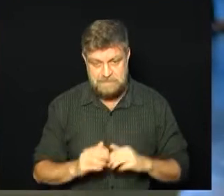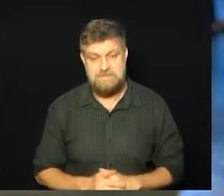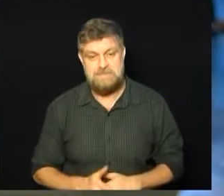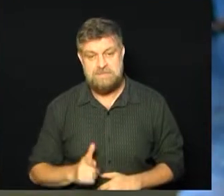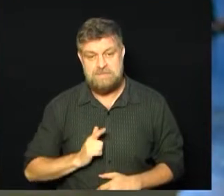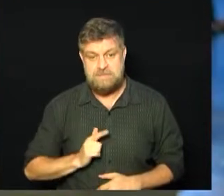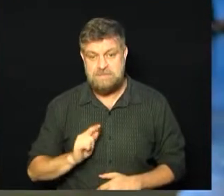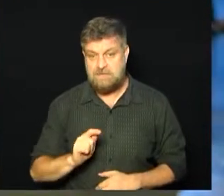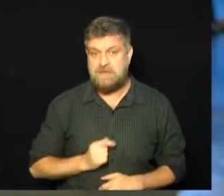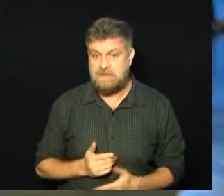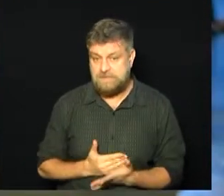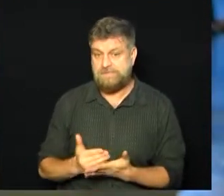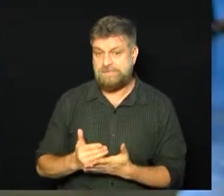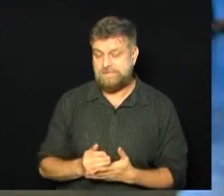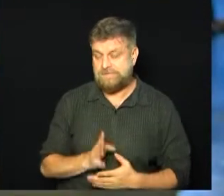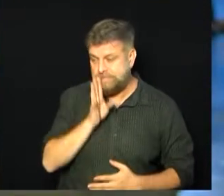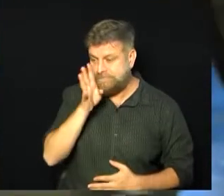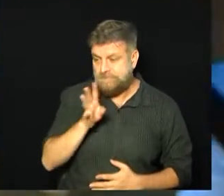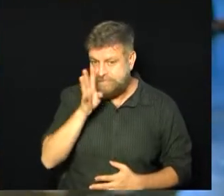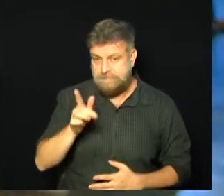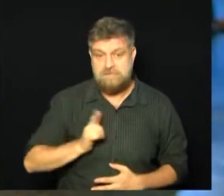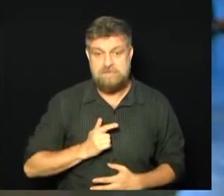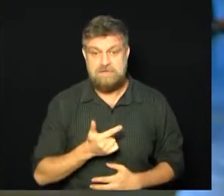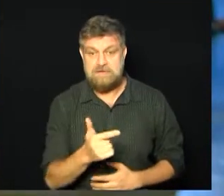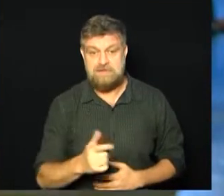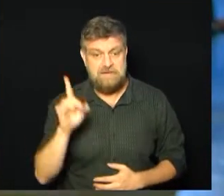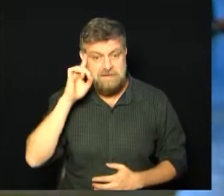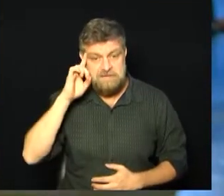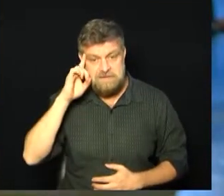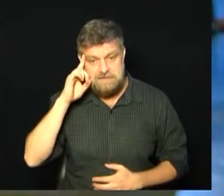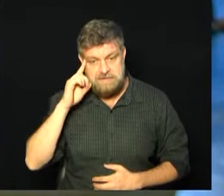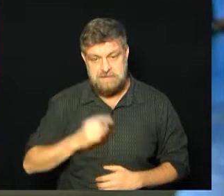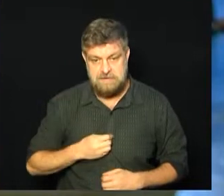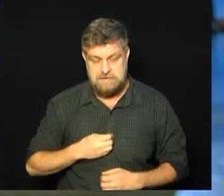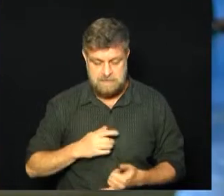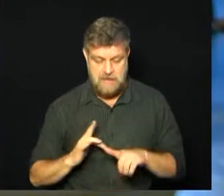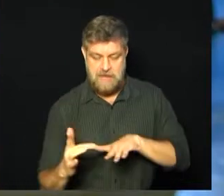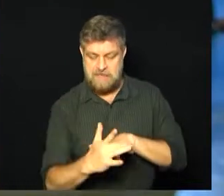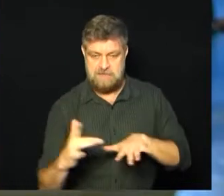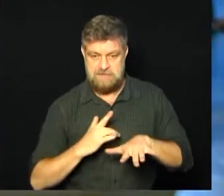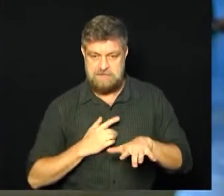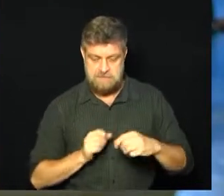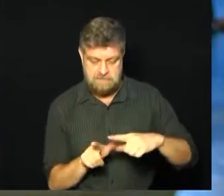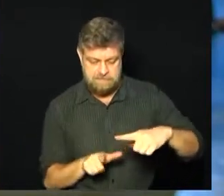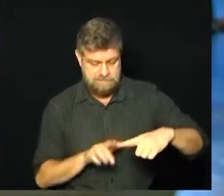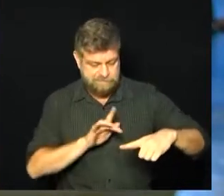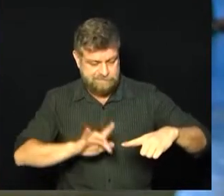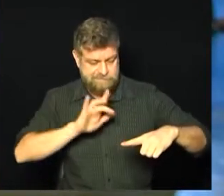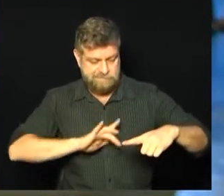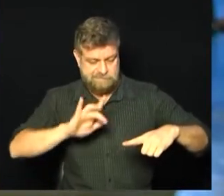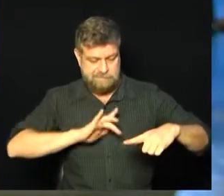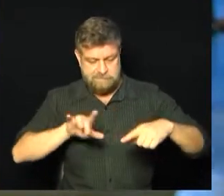que atira a primeira pedra quem não recebeu nesses últimos dias nenhum anúncio nas redes sociais ou mesmo nos